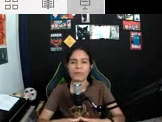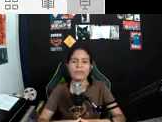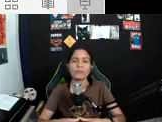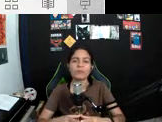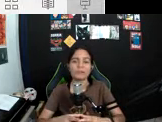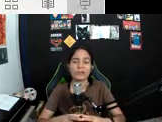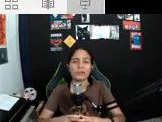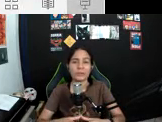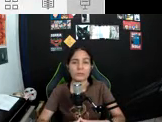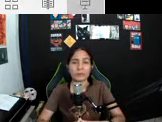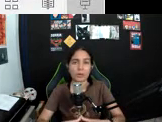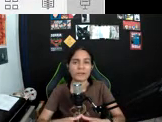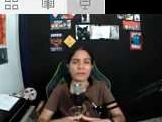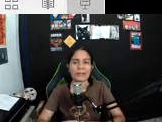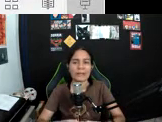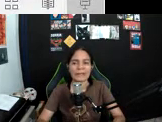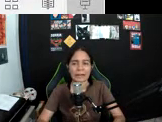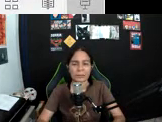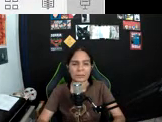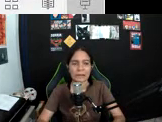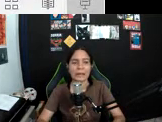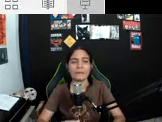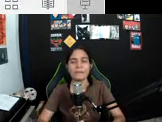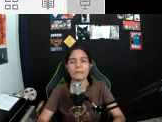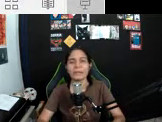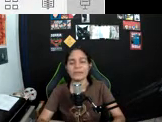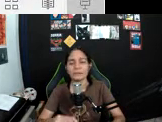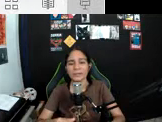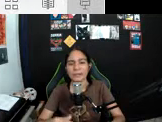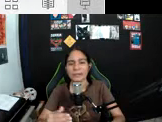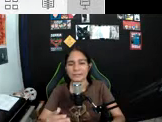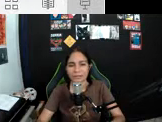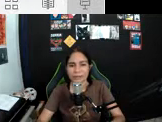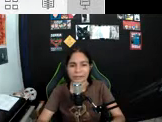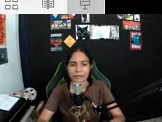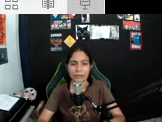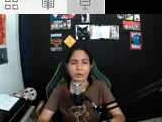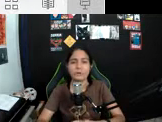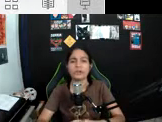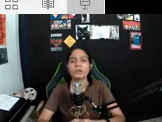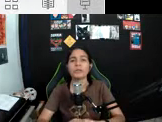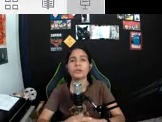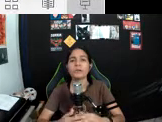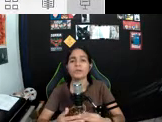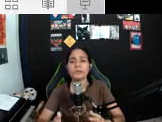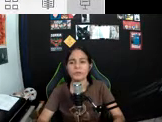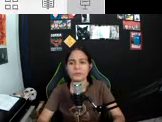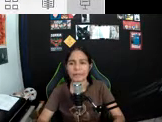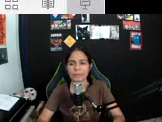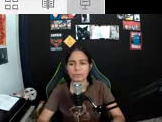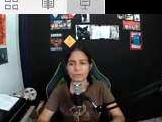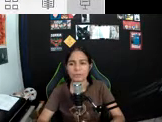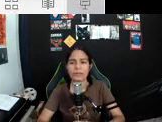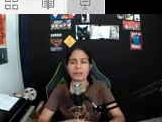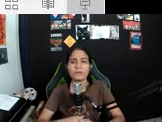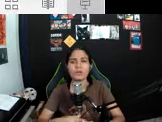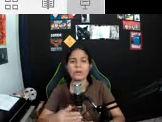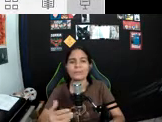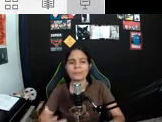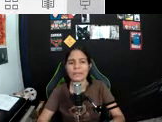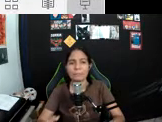publicitária, mesmo de procedimentos consagrados, feita de maneira exagerada, fugindo de conceitos técnicos